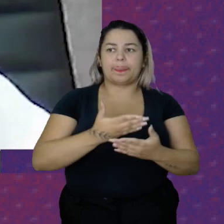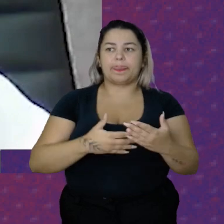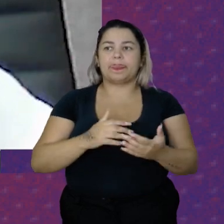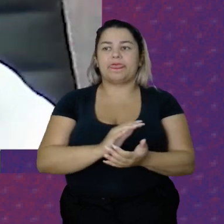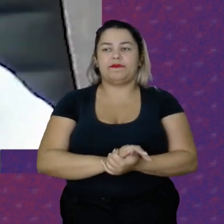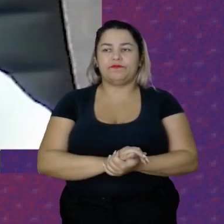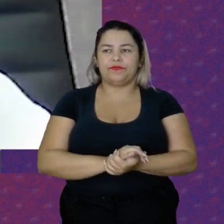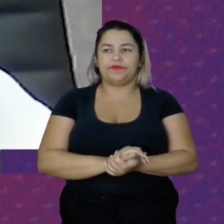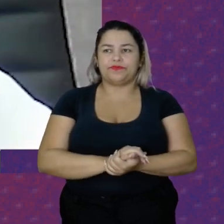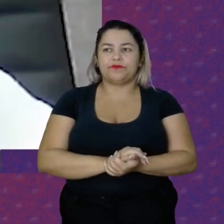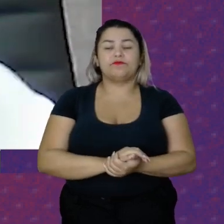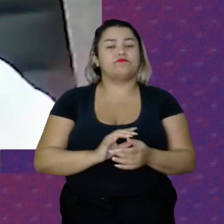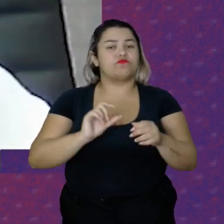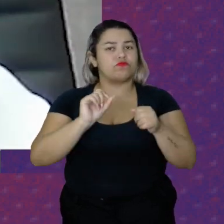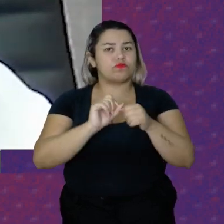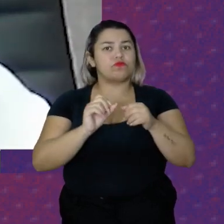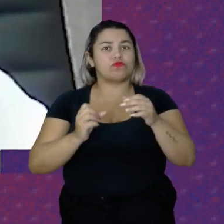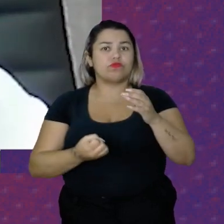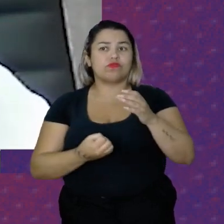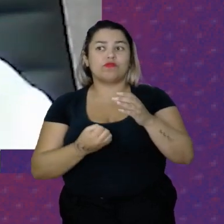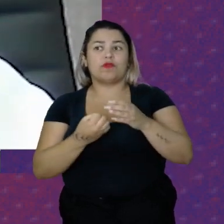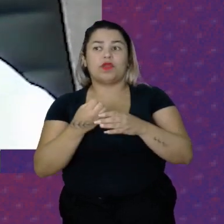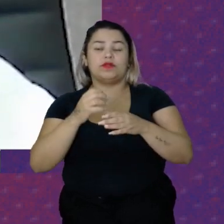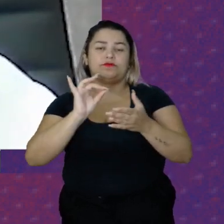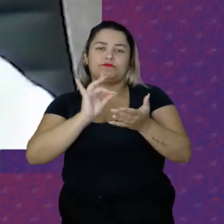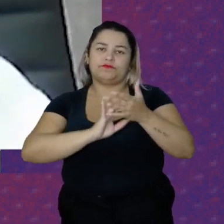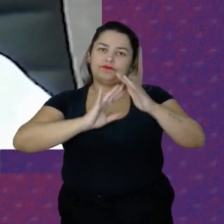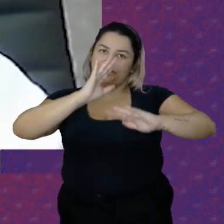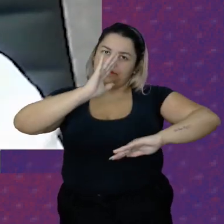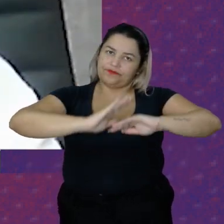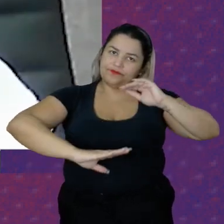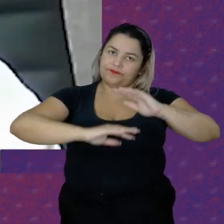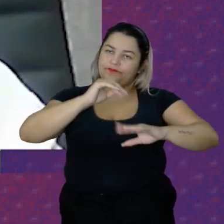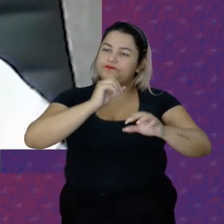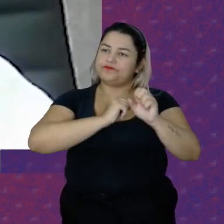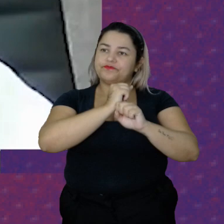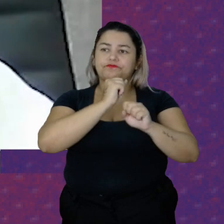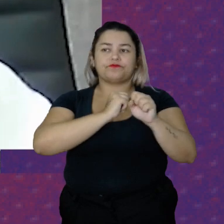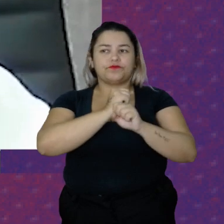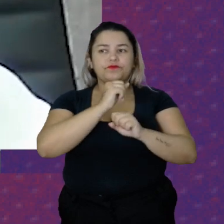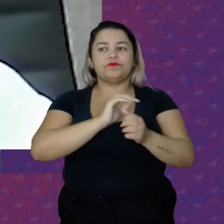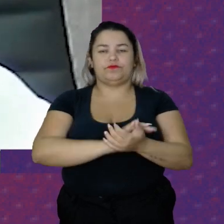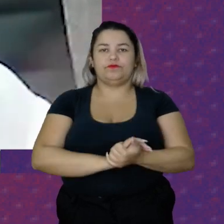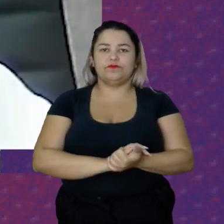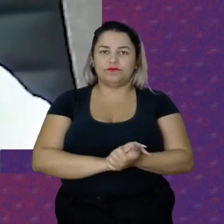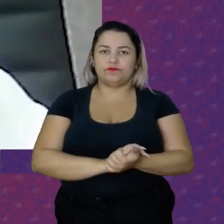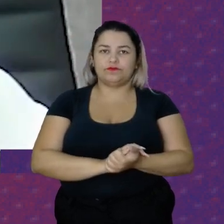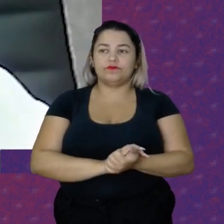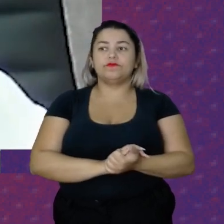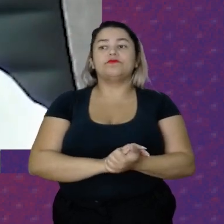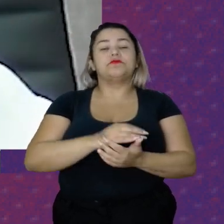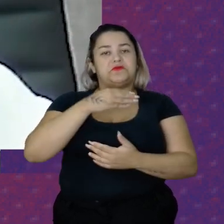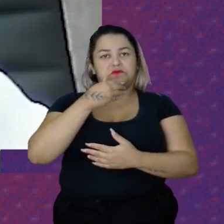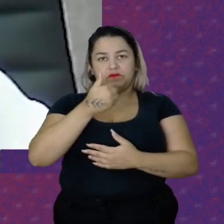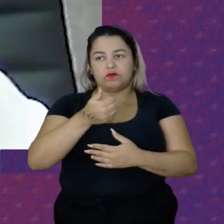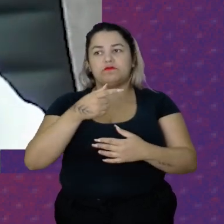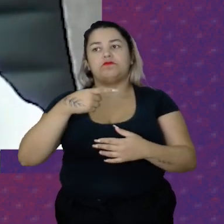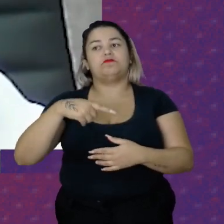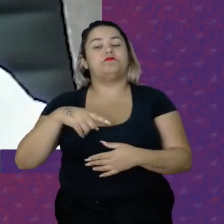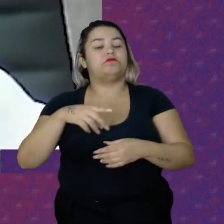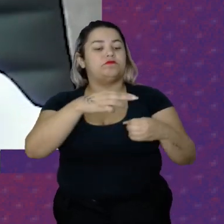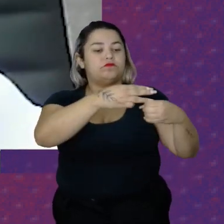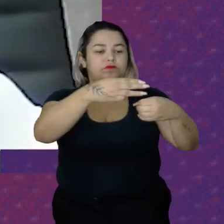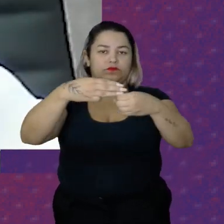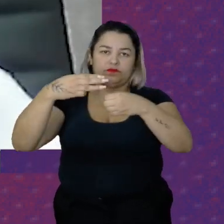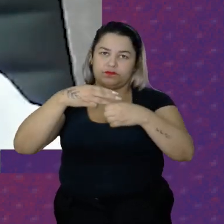estou realizando obras e ações com recursos lá de trás. Vocês imaginem como foi bom, né, para os municípios,